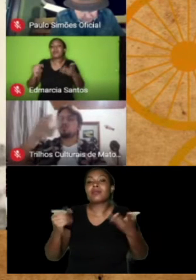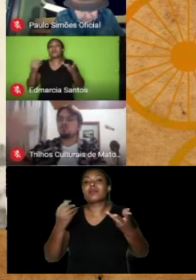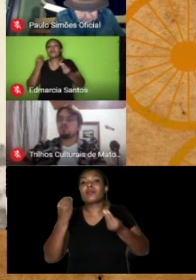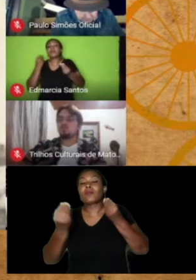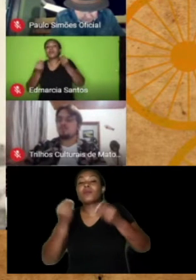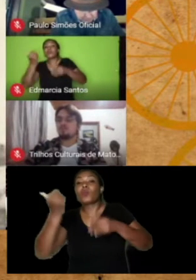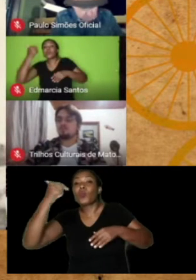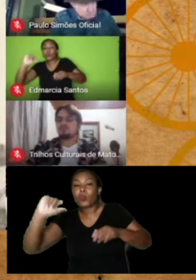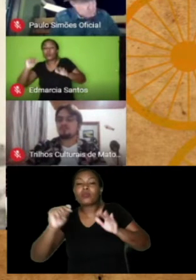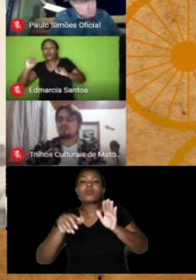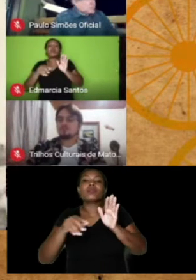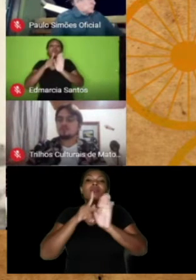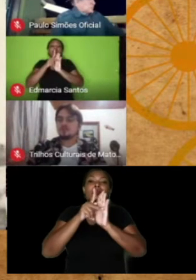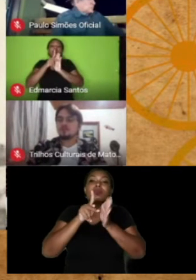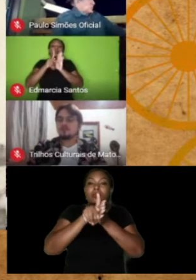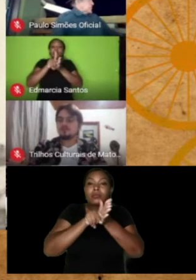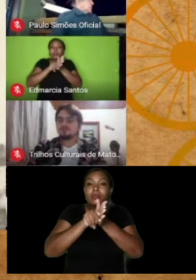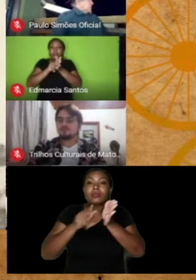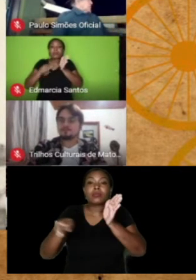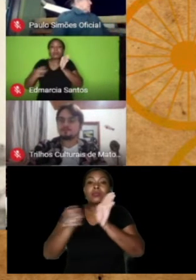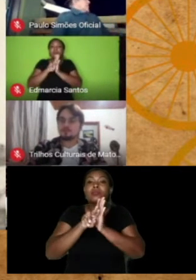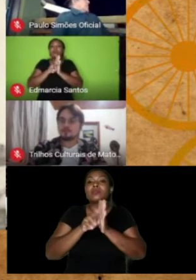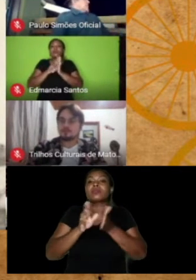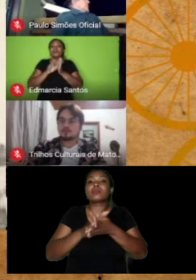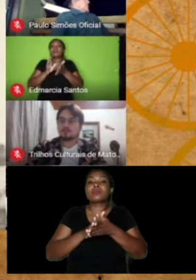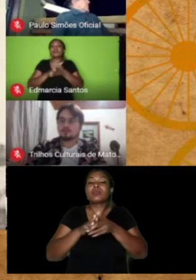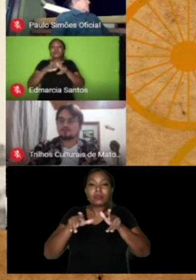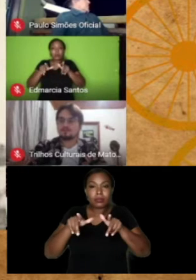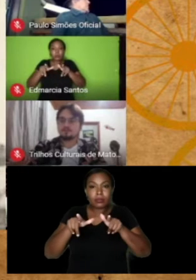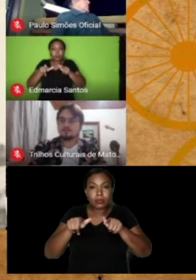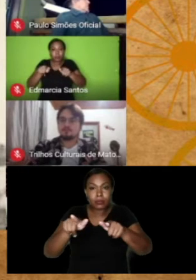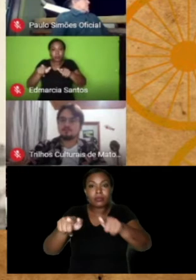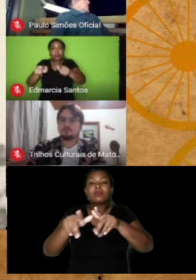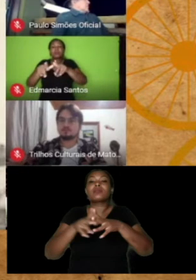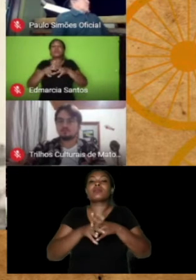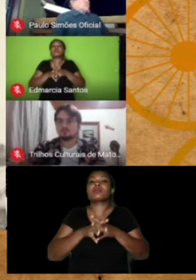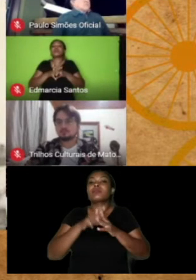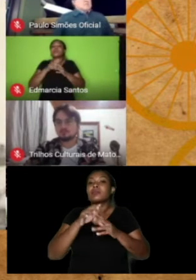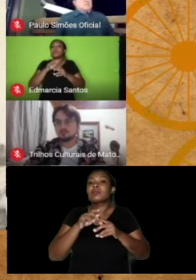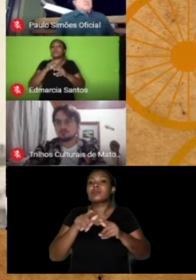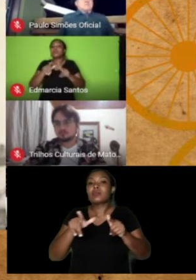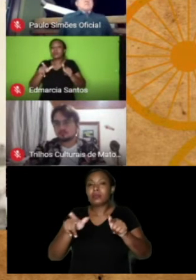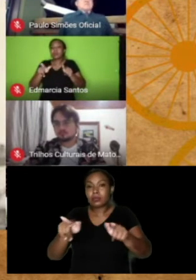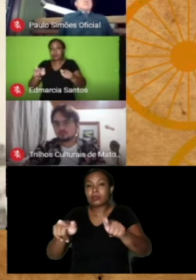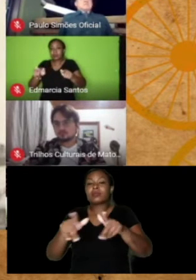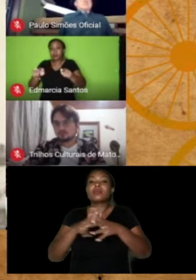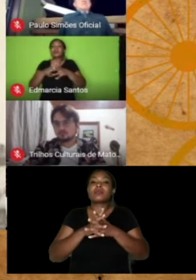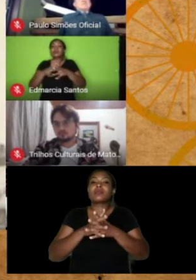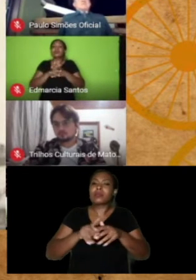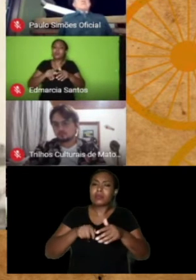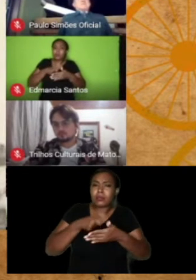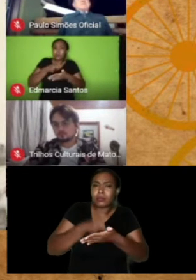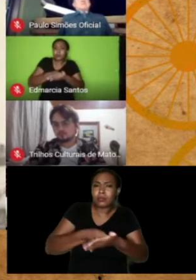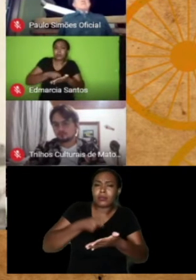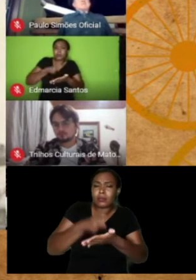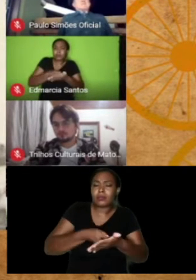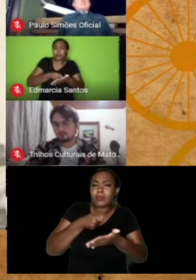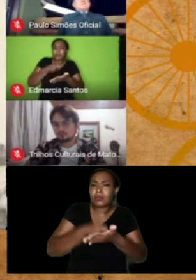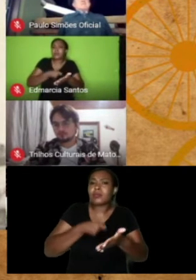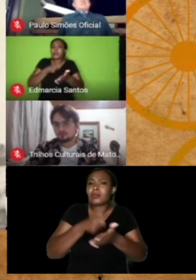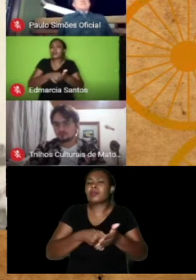outras estações. Né? A estação de Bauru, uma luta incessante ali do Museu Regional